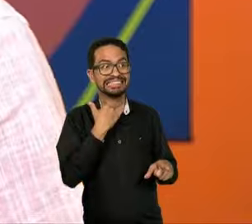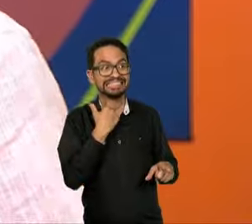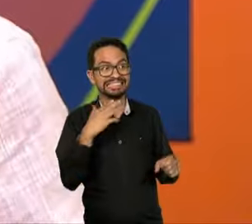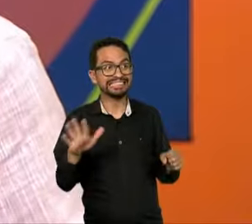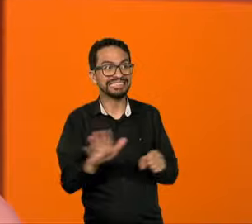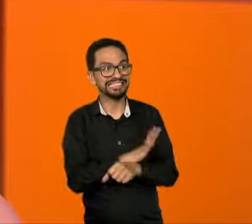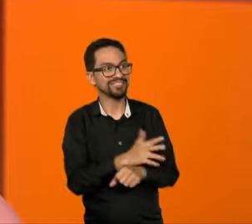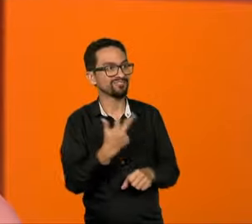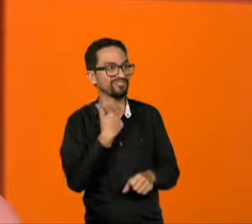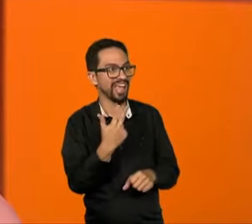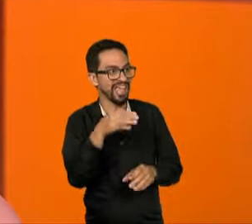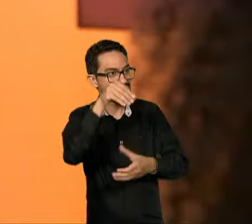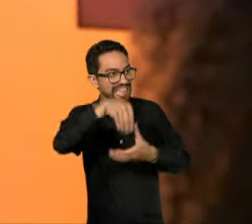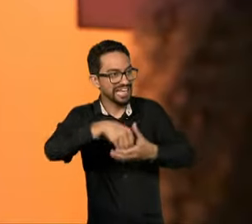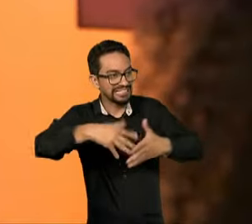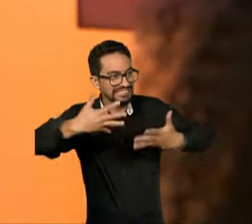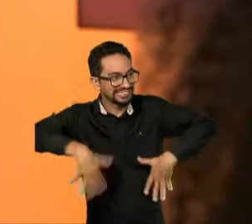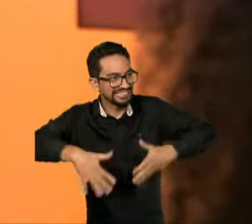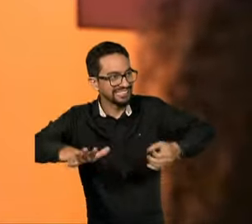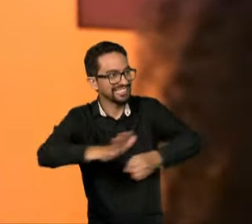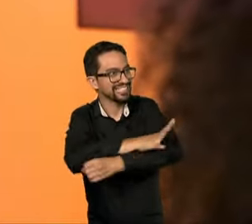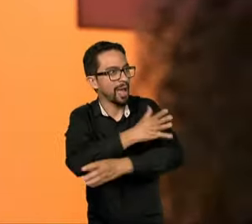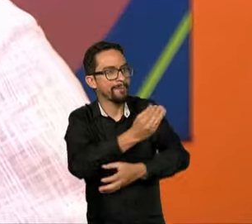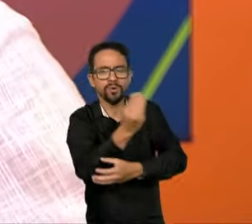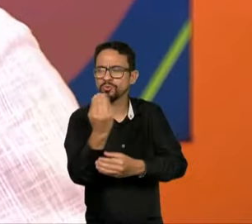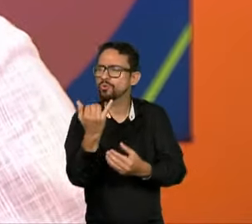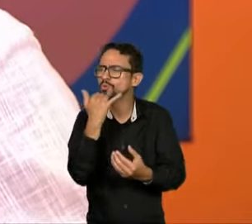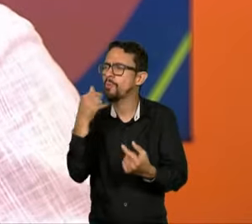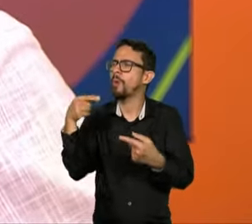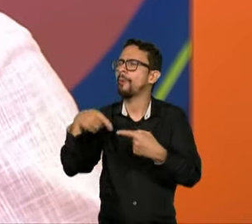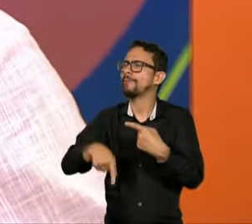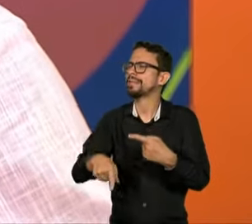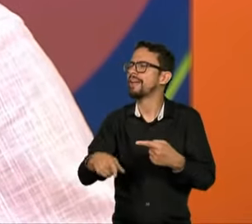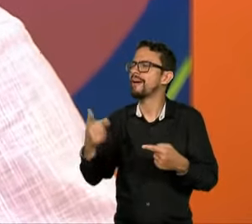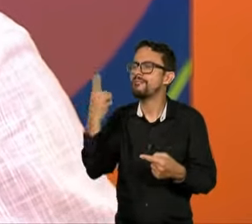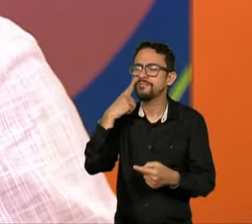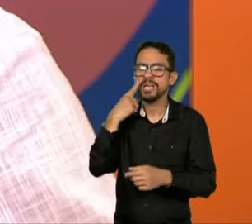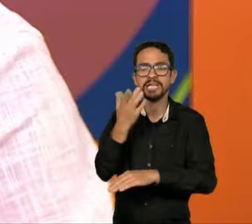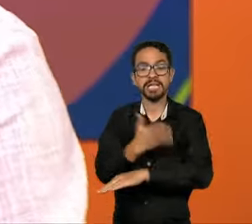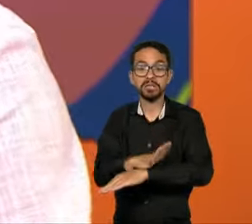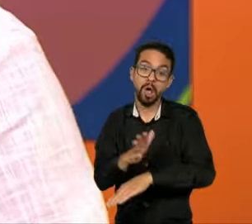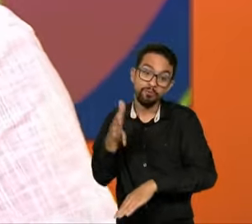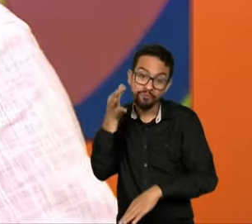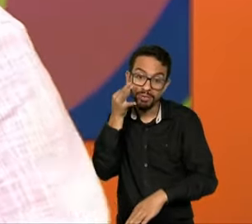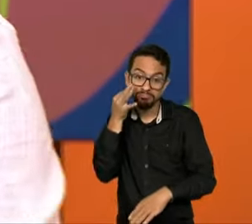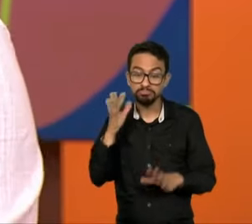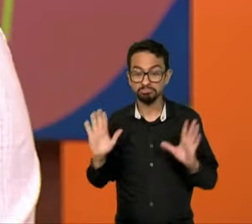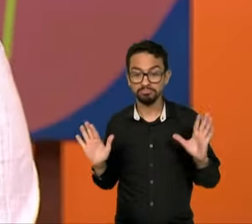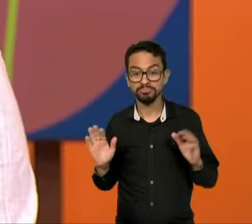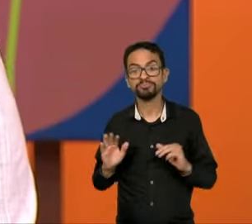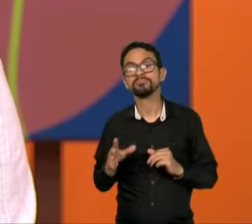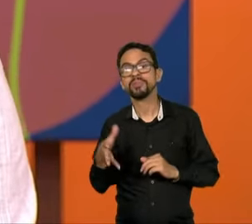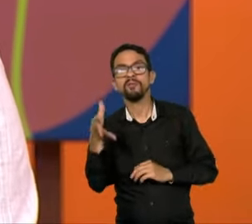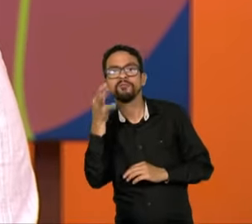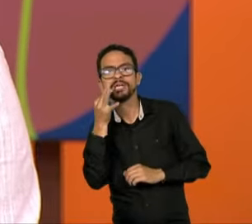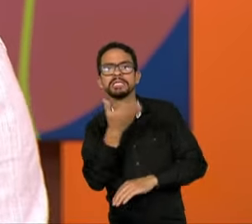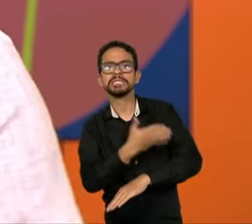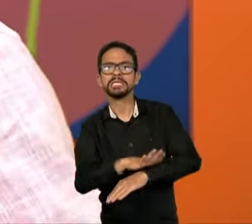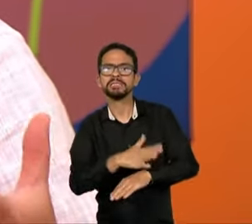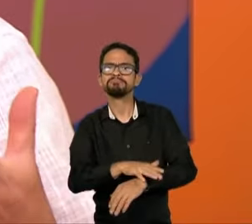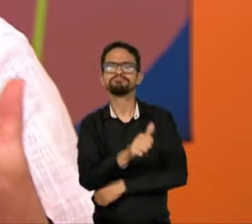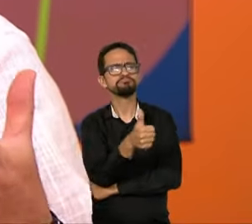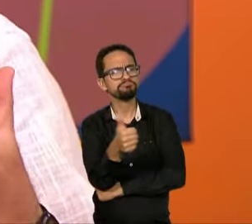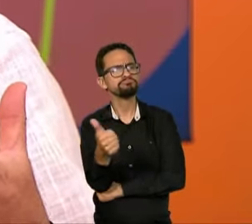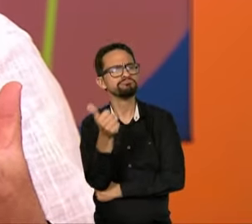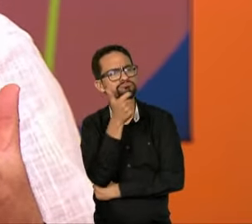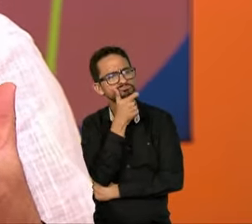tem sentido ter uma terceira. Tô lotado de banda, né? Não, mas é porque tem a ver contigo e tal. Vai lá ver o ensaio. Eu falei, eu vou. Fui no ensaio, achei que eles